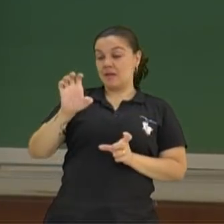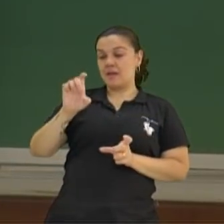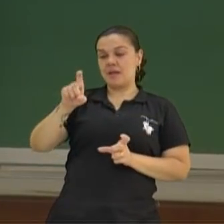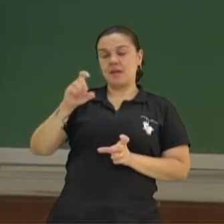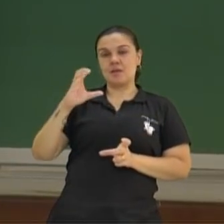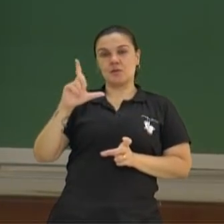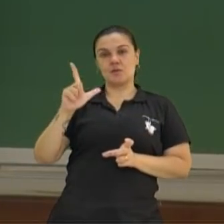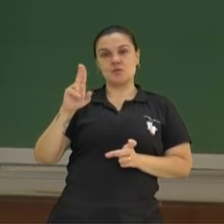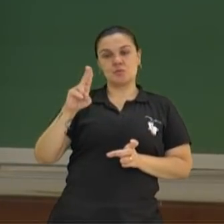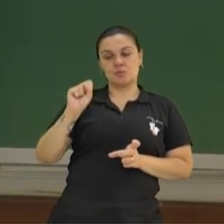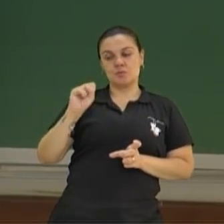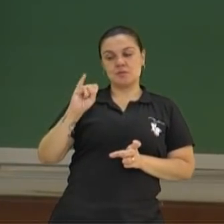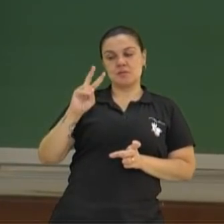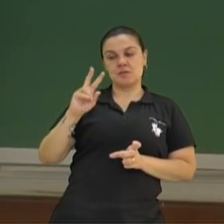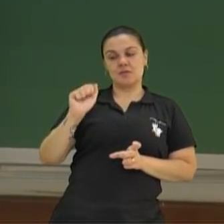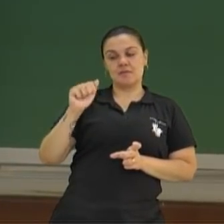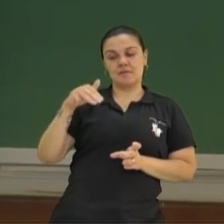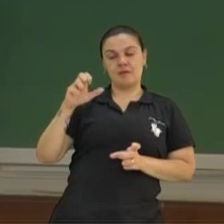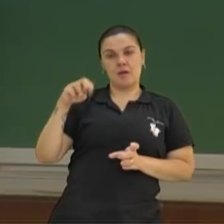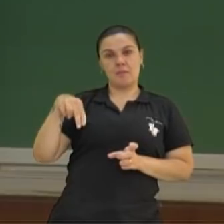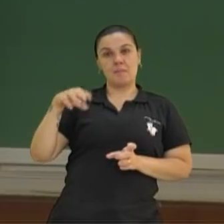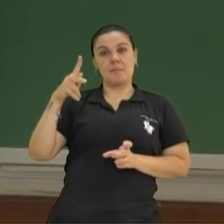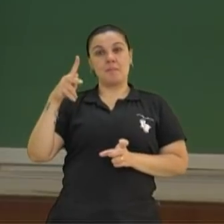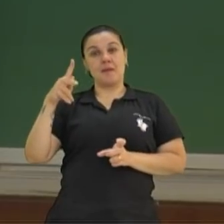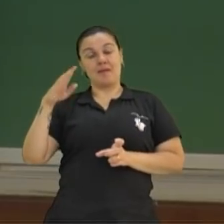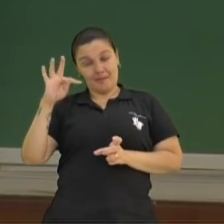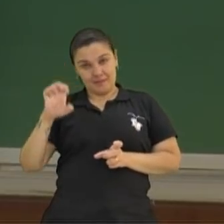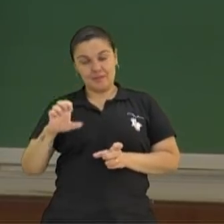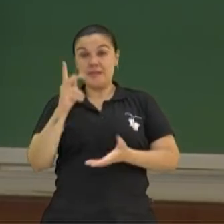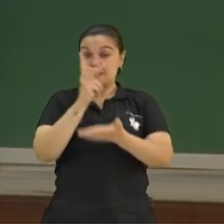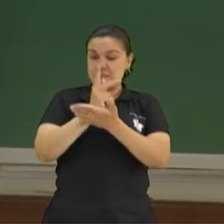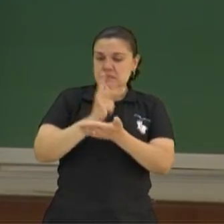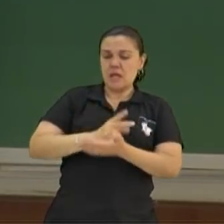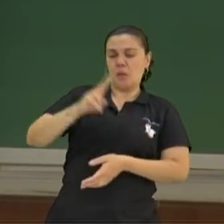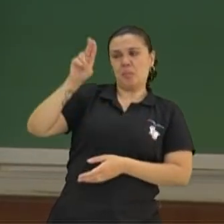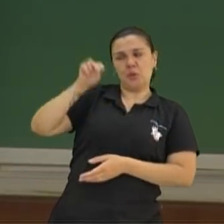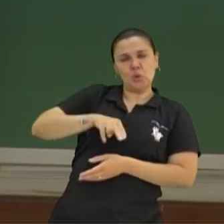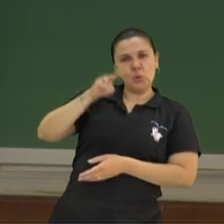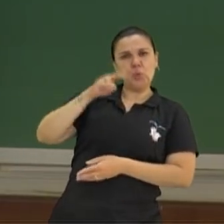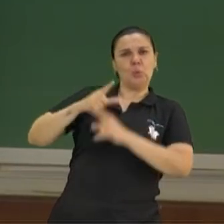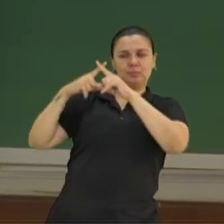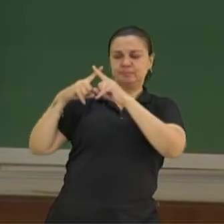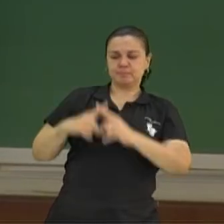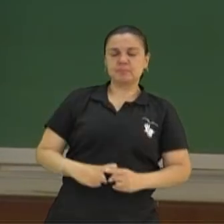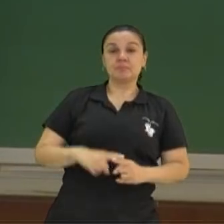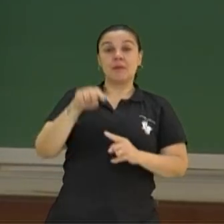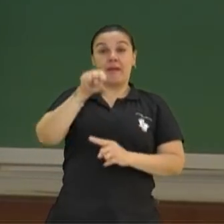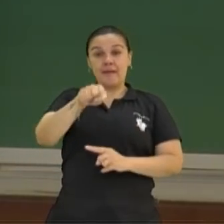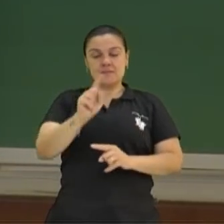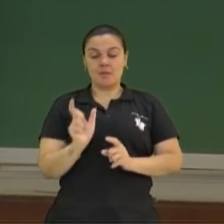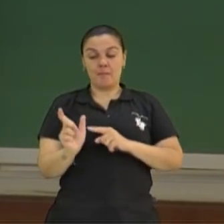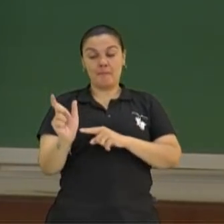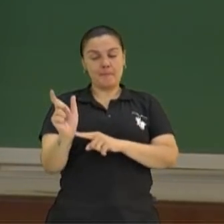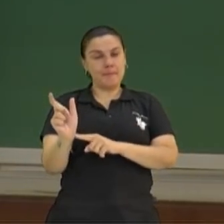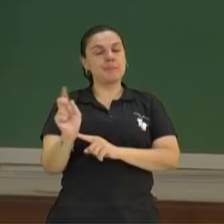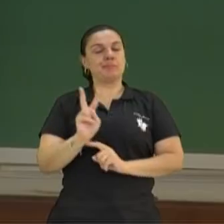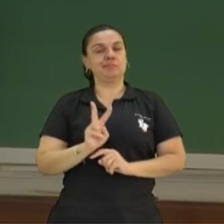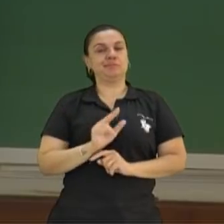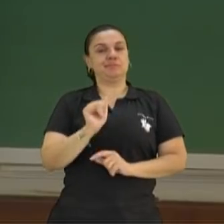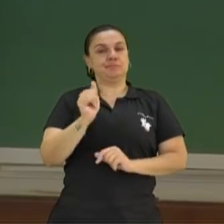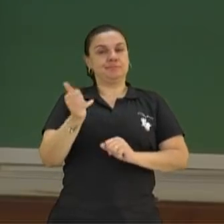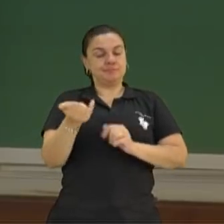por exemplo, exclusivamente, sempre, nunca, jamais. São palavras fundamentais que